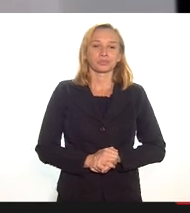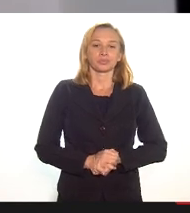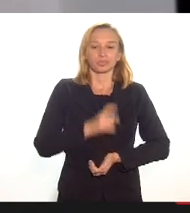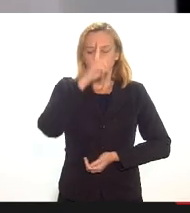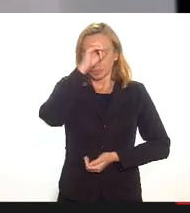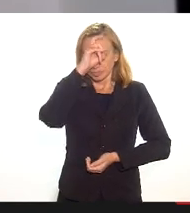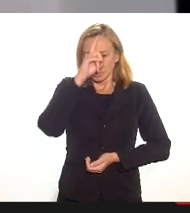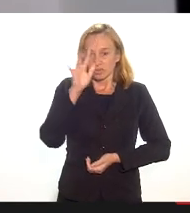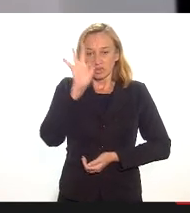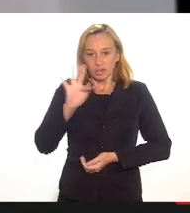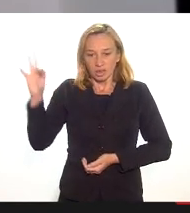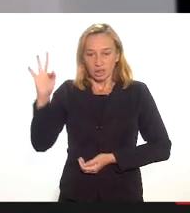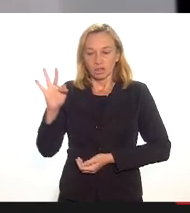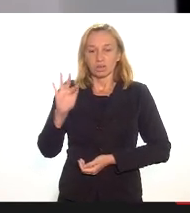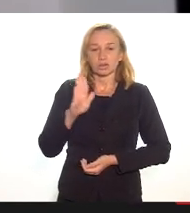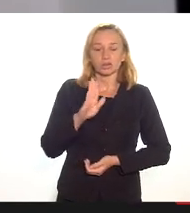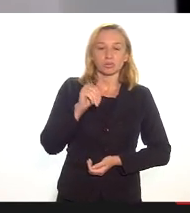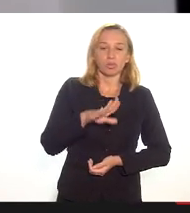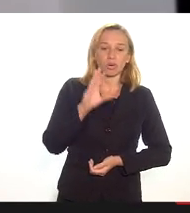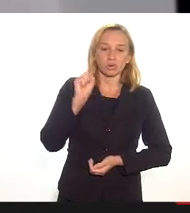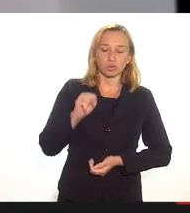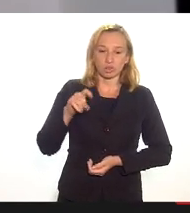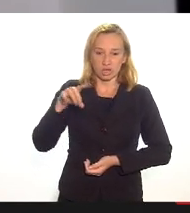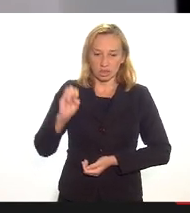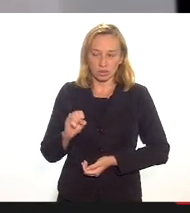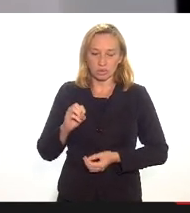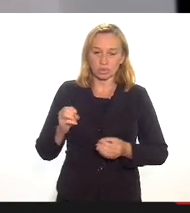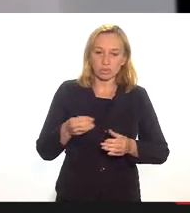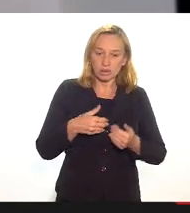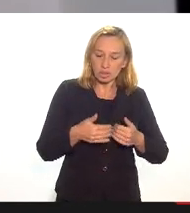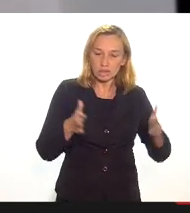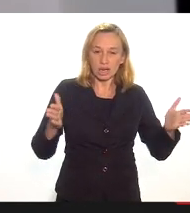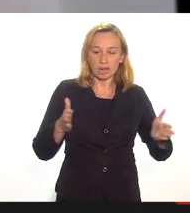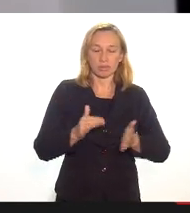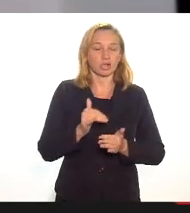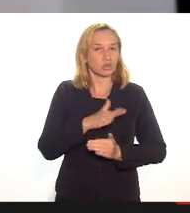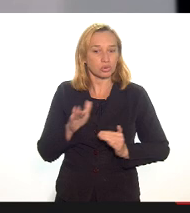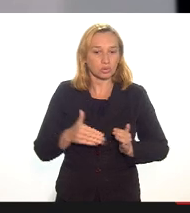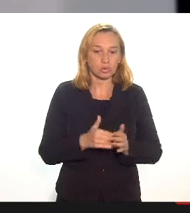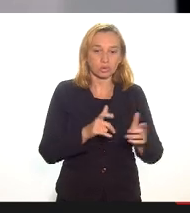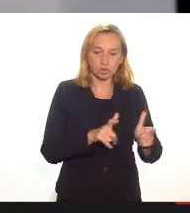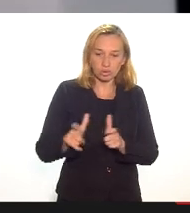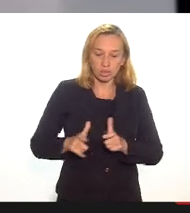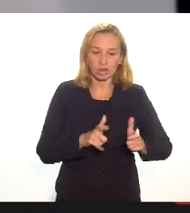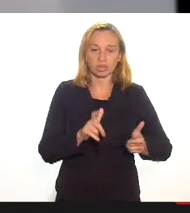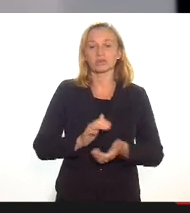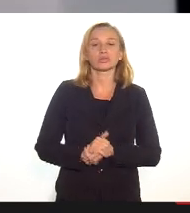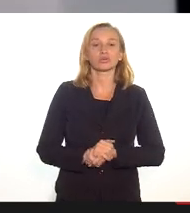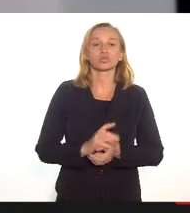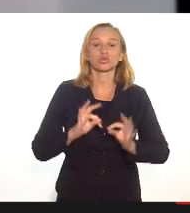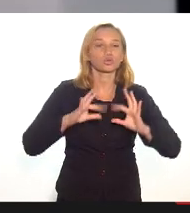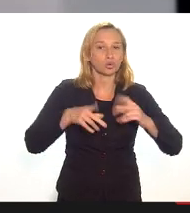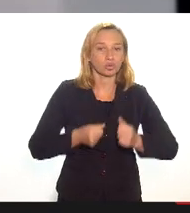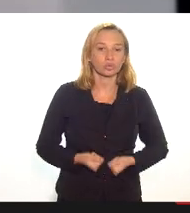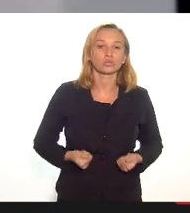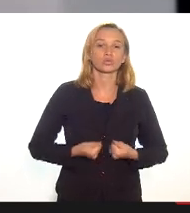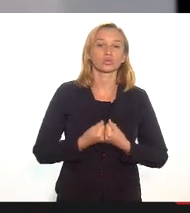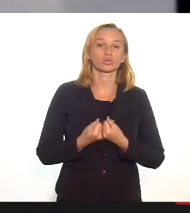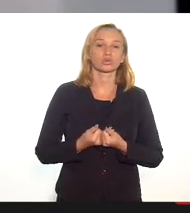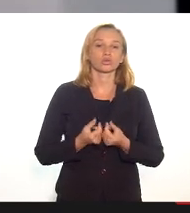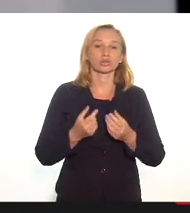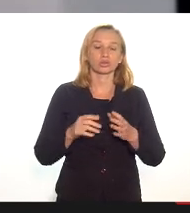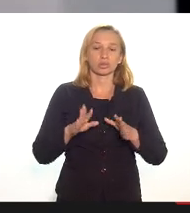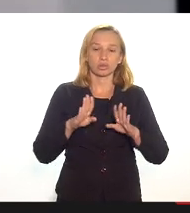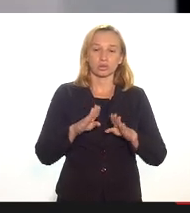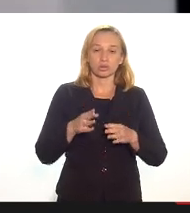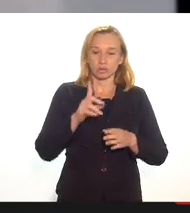Sucesso seja aberto, que todas as unidades se abram a todos os pulmões, sem nenhum trocadilho, que se abra tudo, os leitos sejam